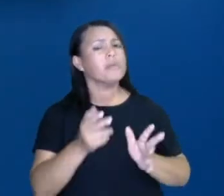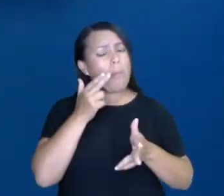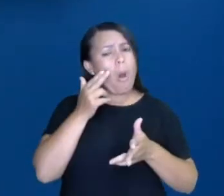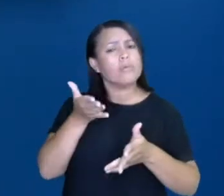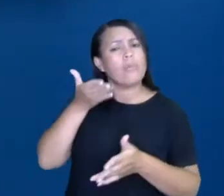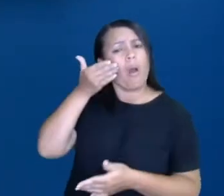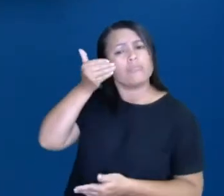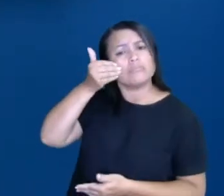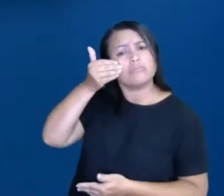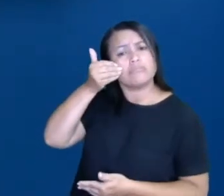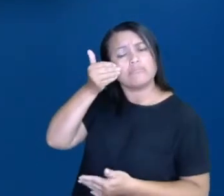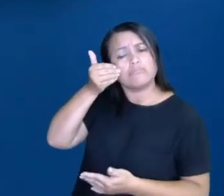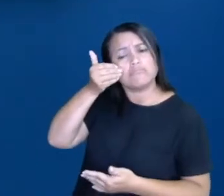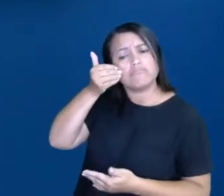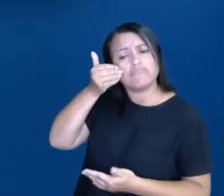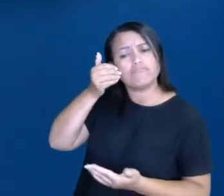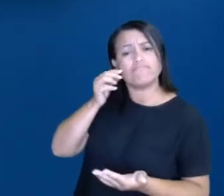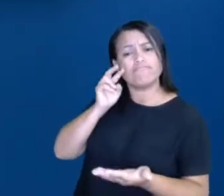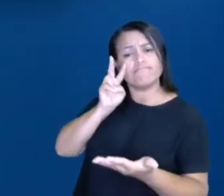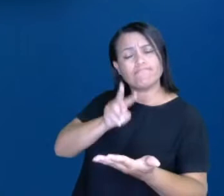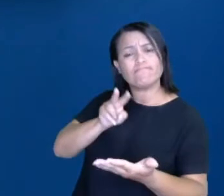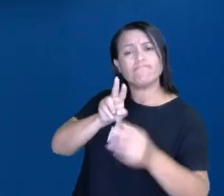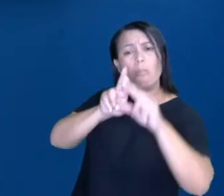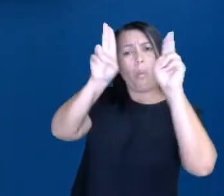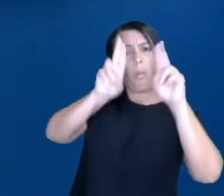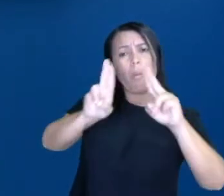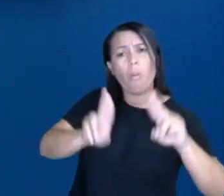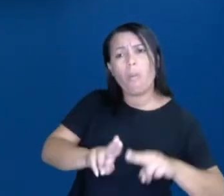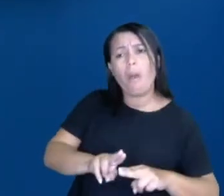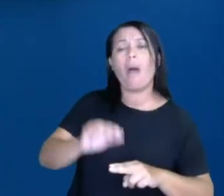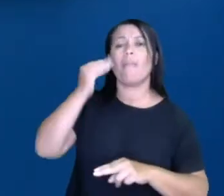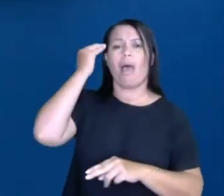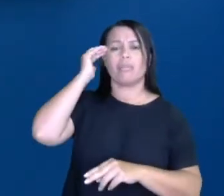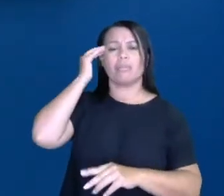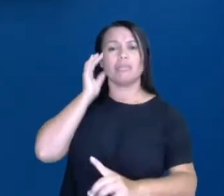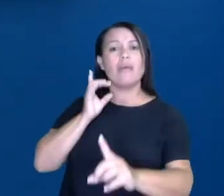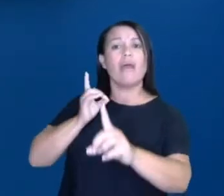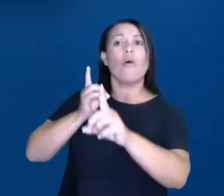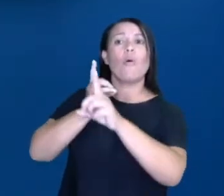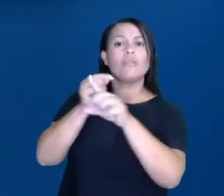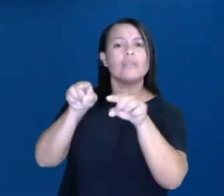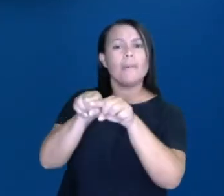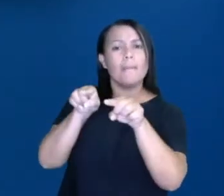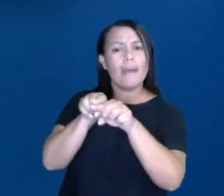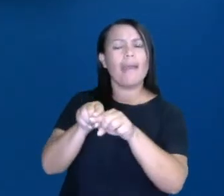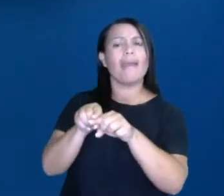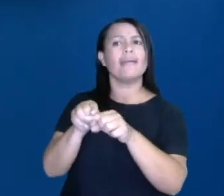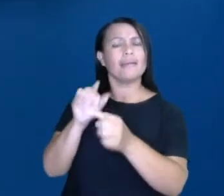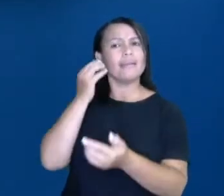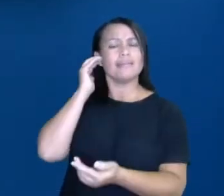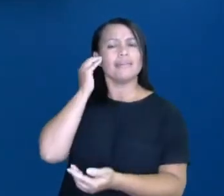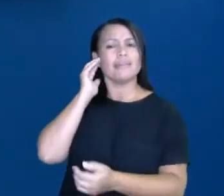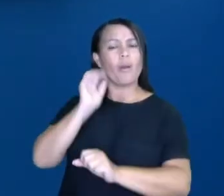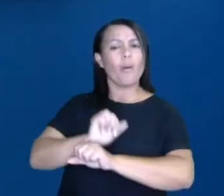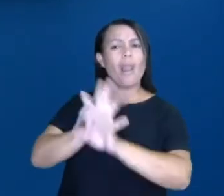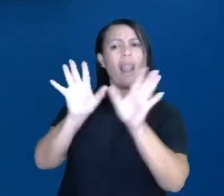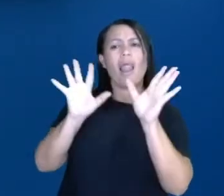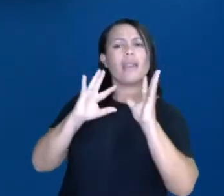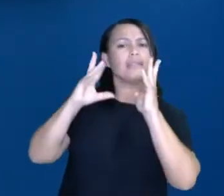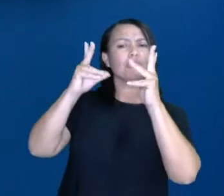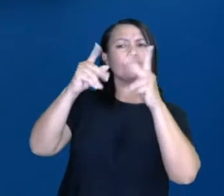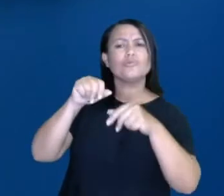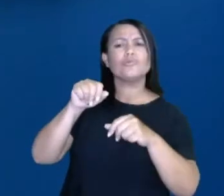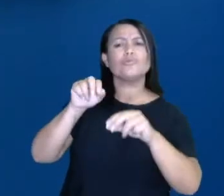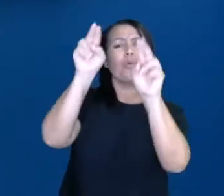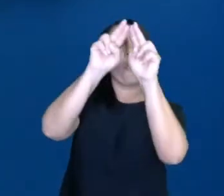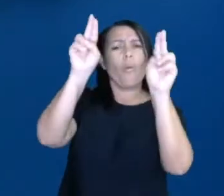observando, sabendo observar aqueles mapas, a gente tem como identificar, ele tem como conversar com a gente, e dizer tudo o que se